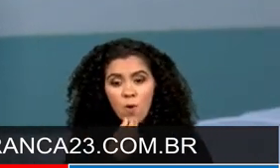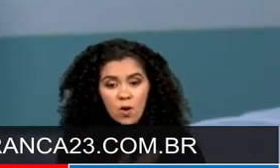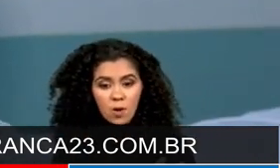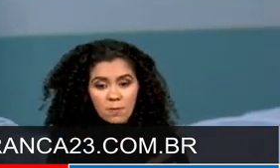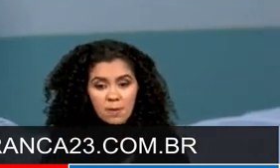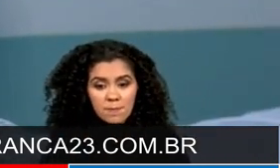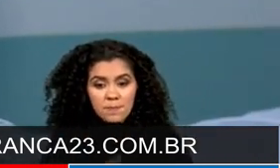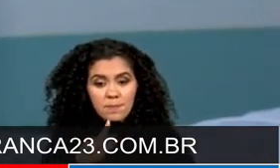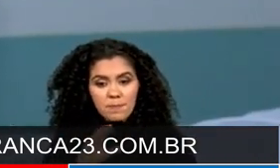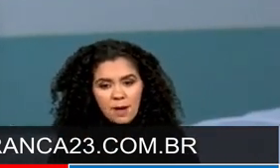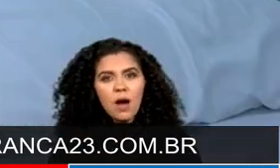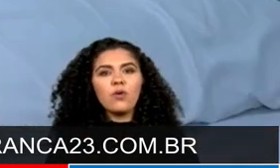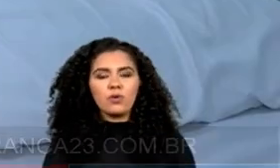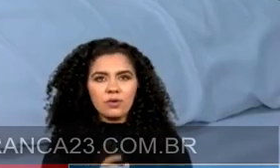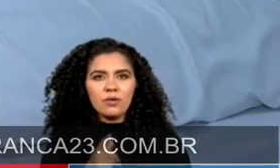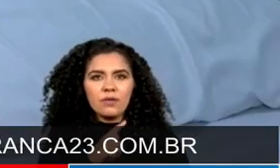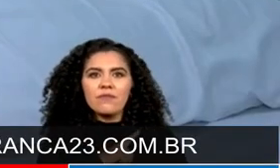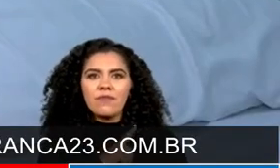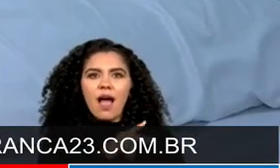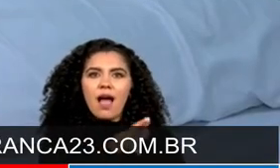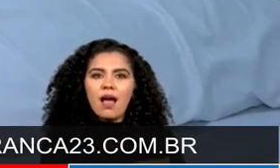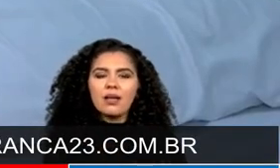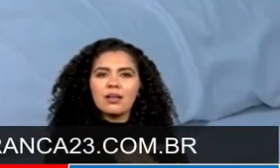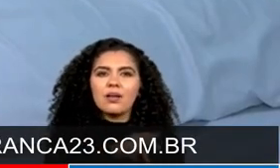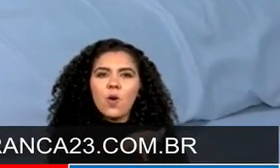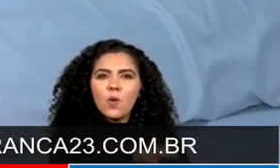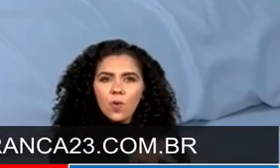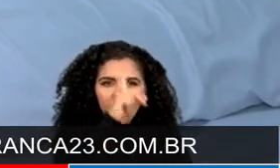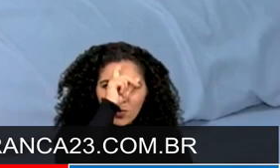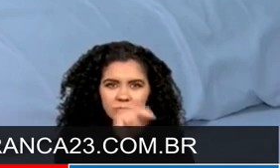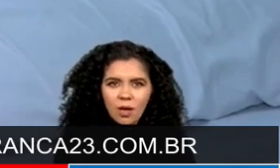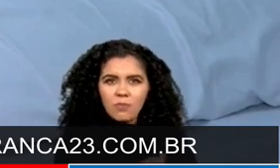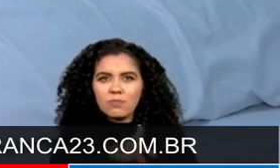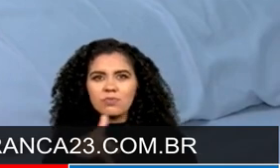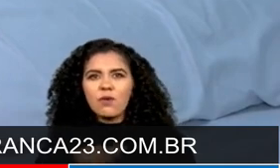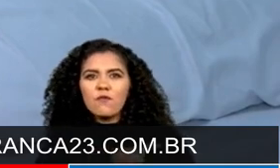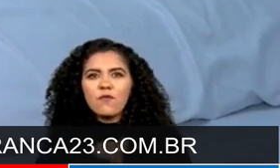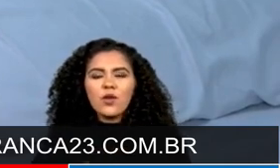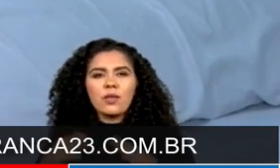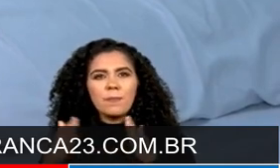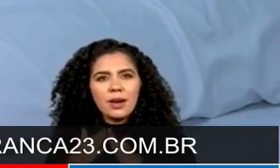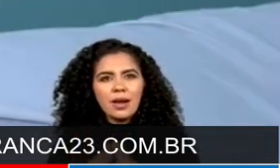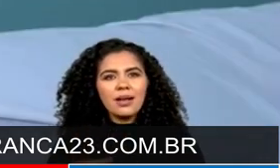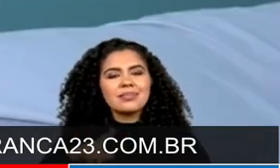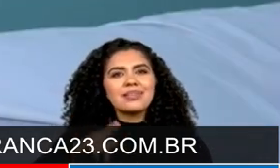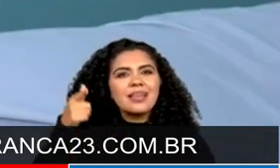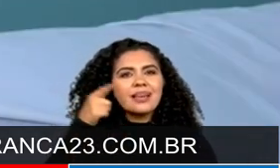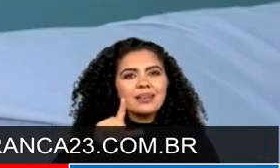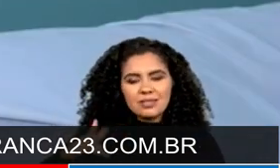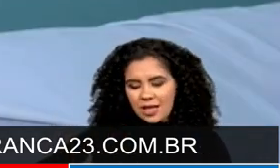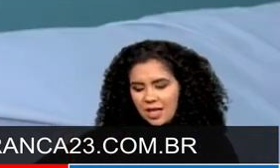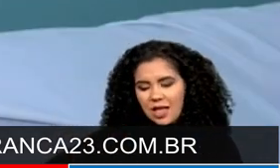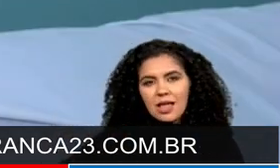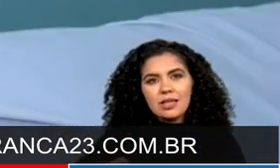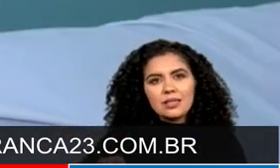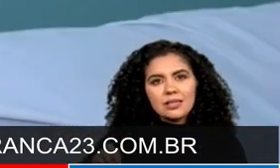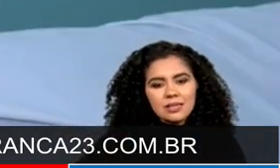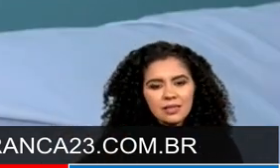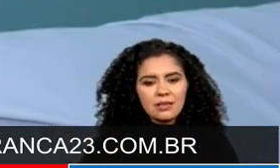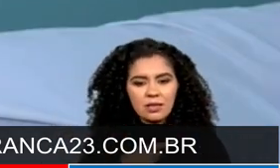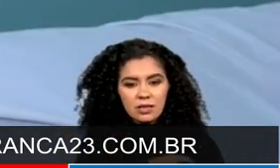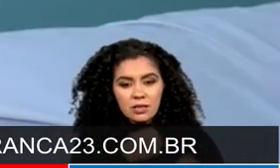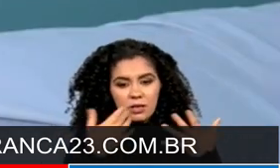deve deixar o hospital e ter uma vida normal com o novo rim que recebeu. Agora é só esperar a recuperação, né? Que